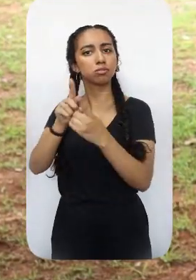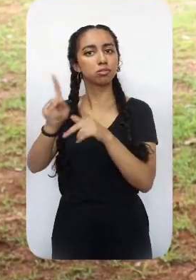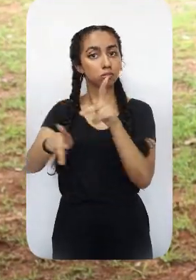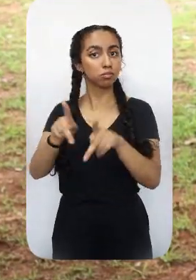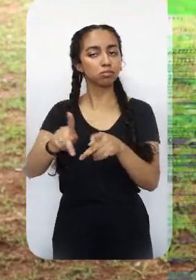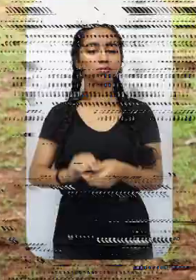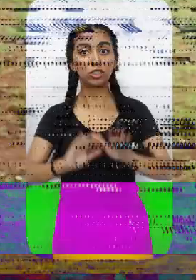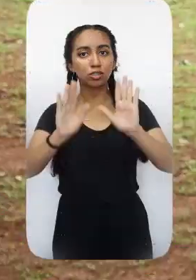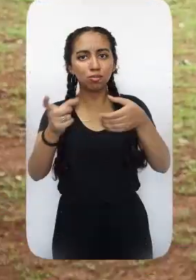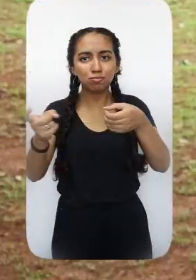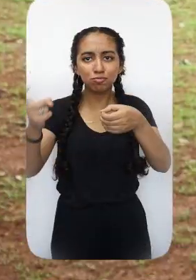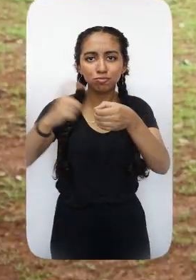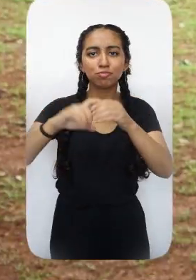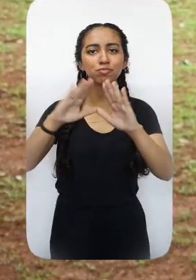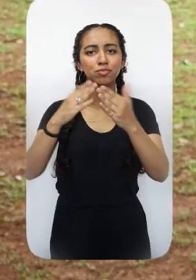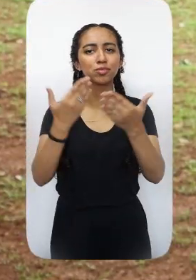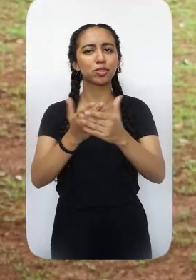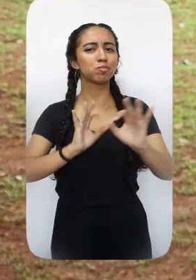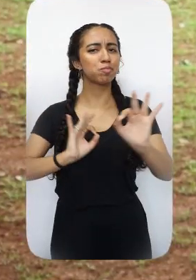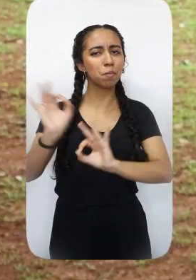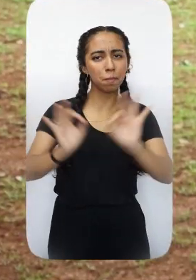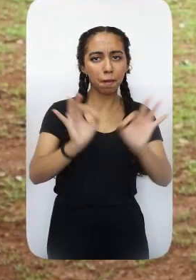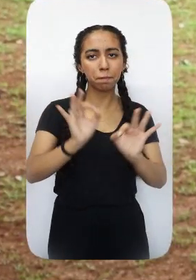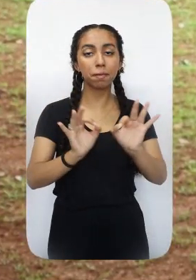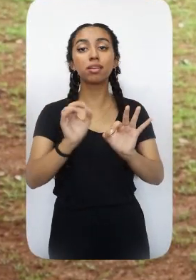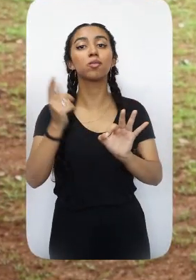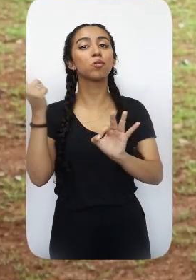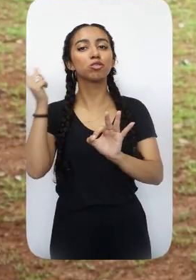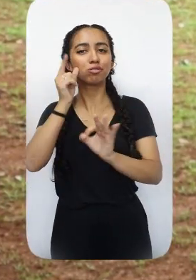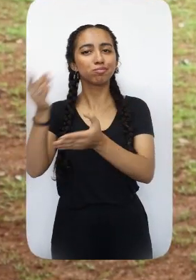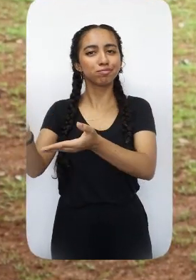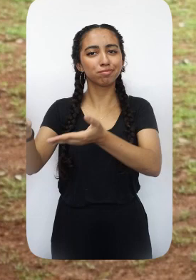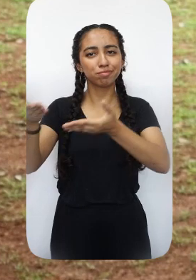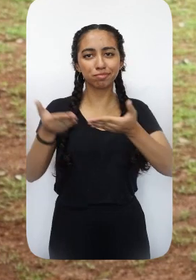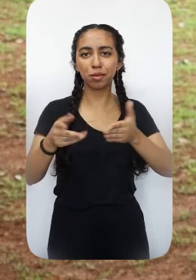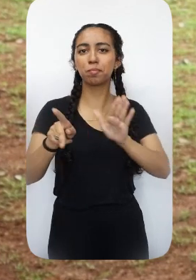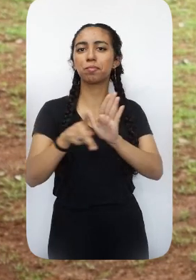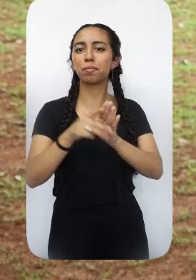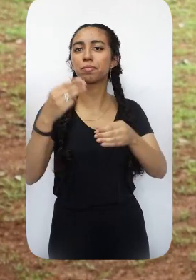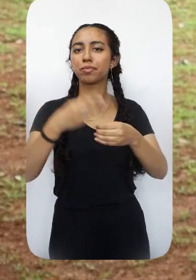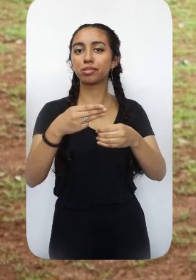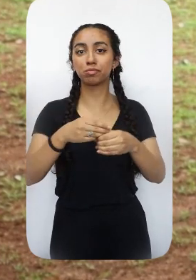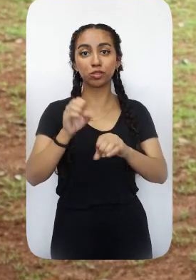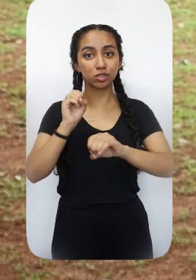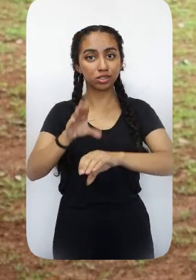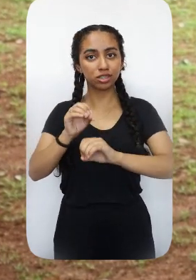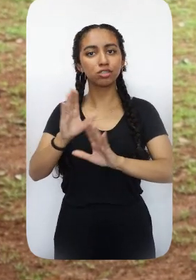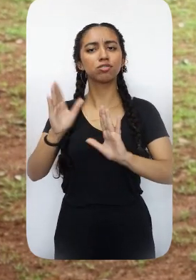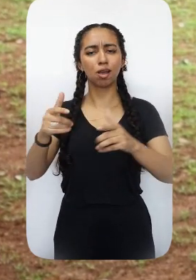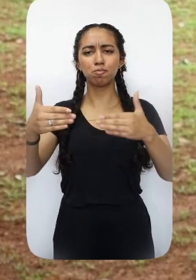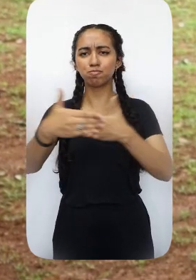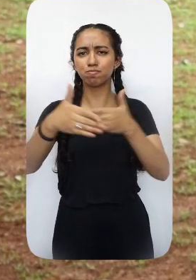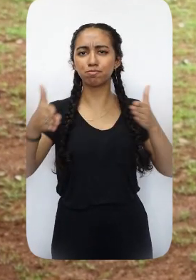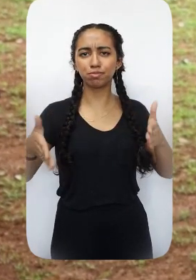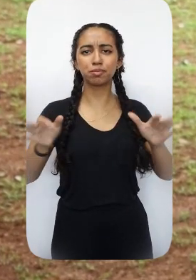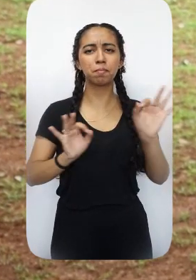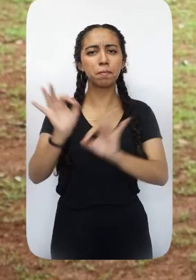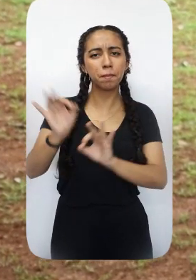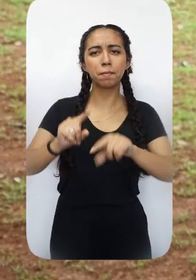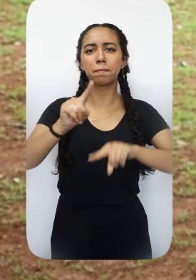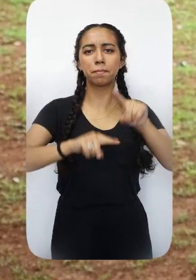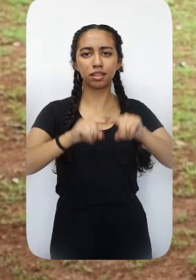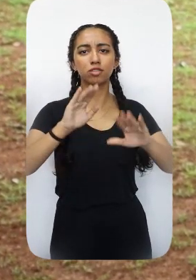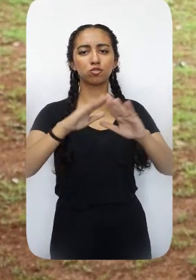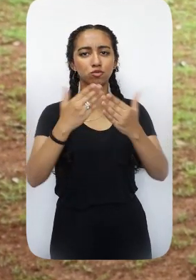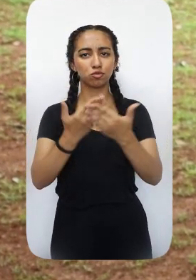dos moradores. Volta às aulas a todo vapor. Para receber os novos alunos da rede municipal de ensino, os kits escolares já estão